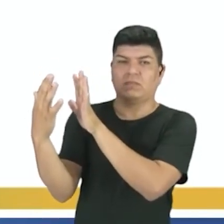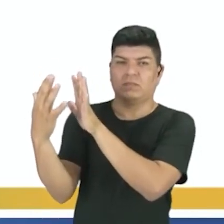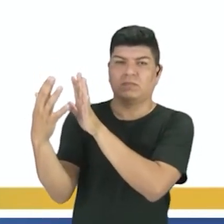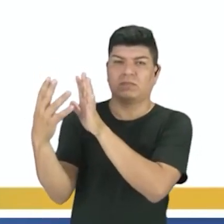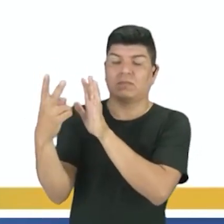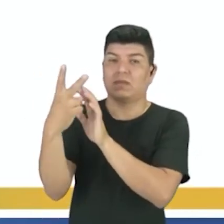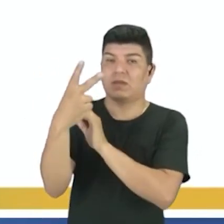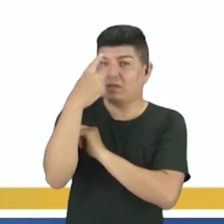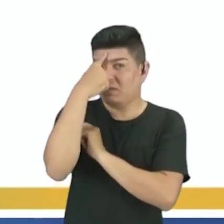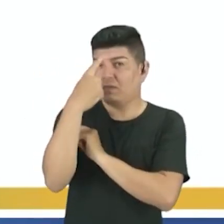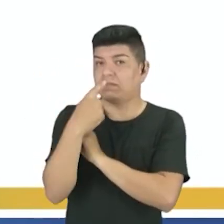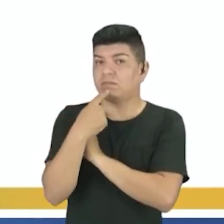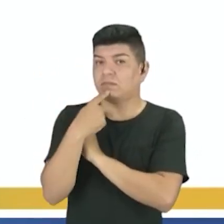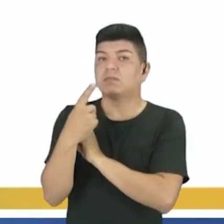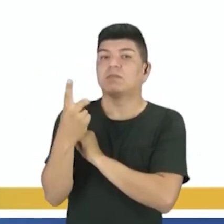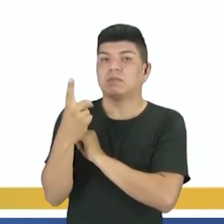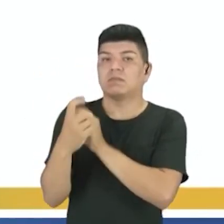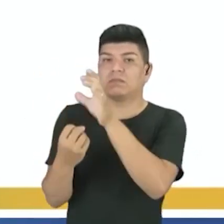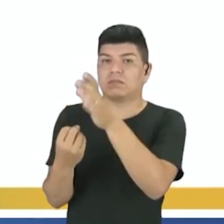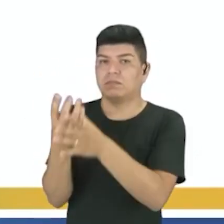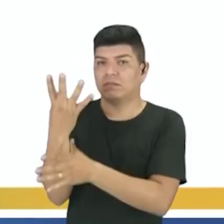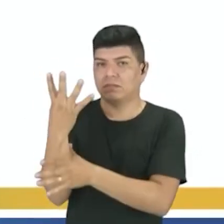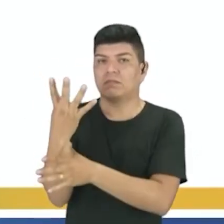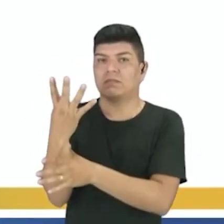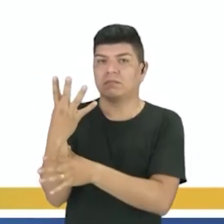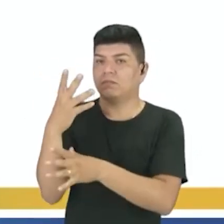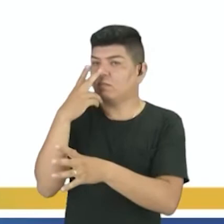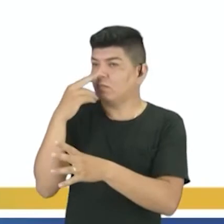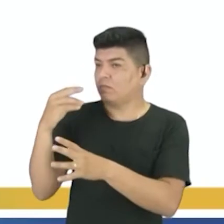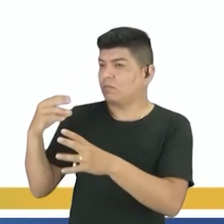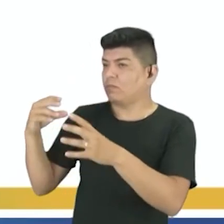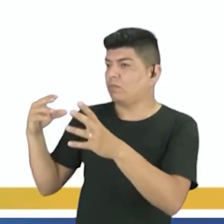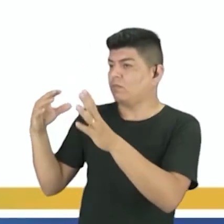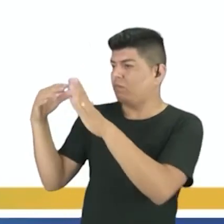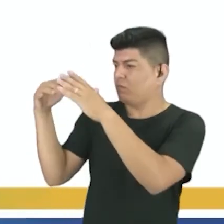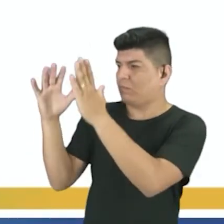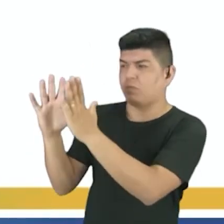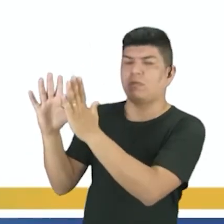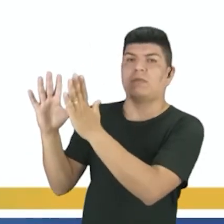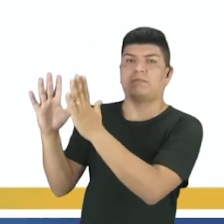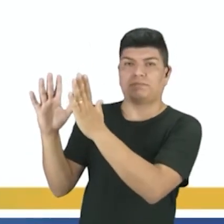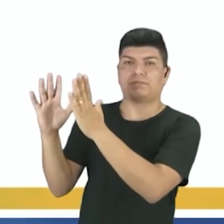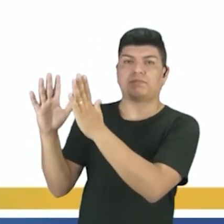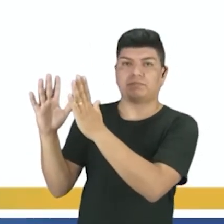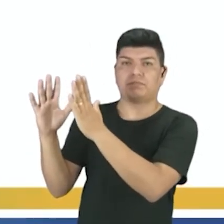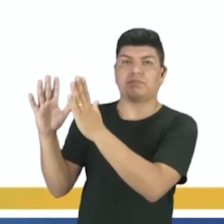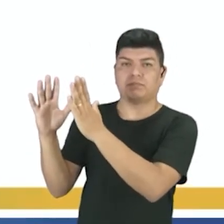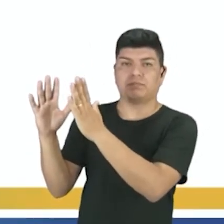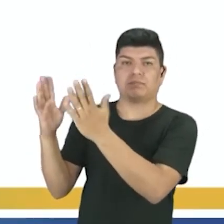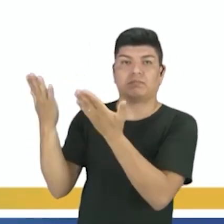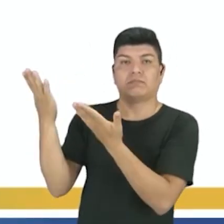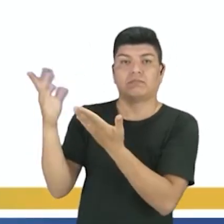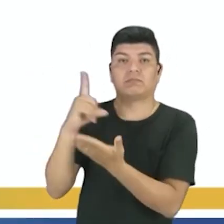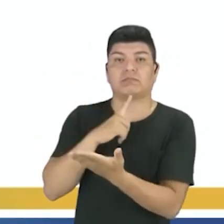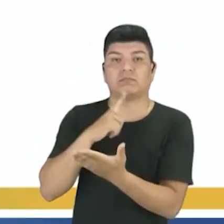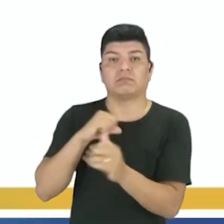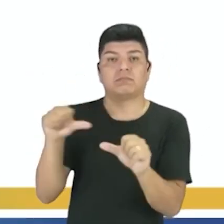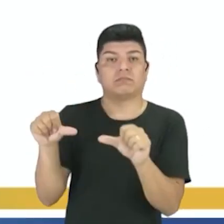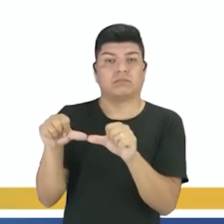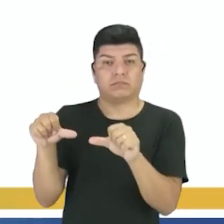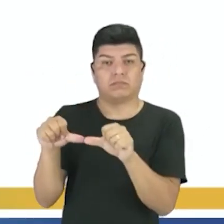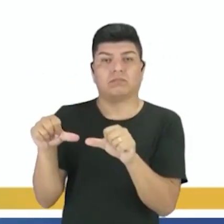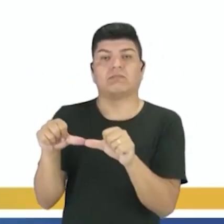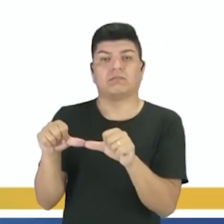duas figuras, certo? Que estão refletidas em relação ao eixo Y. Então eu falo que aí existe uma